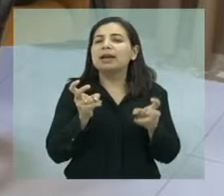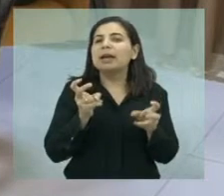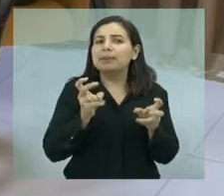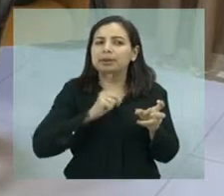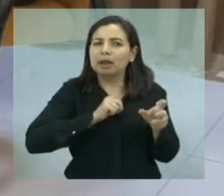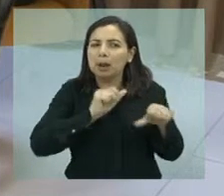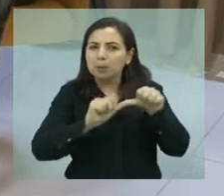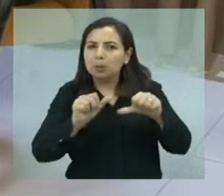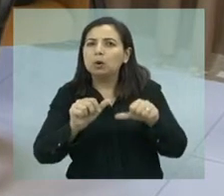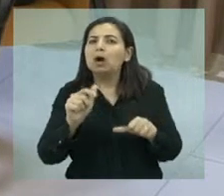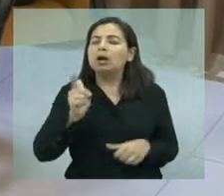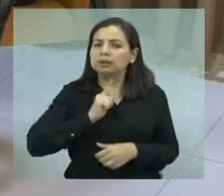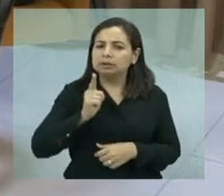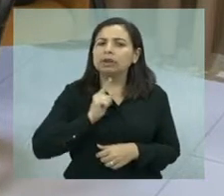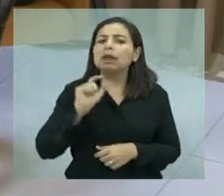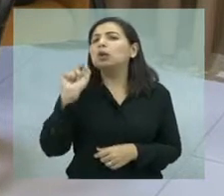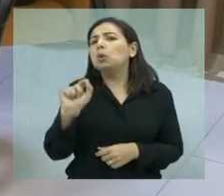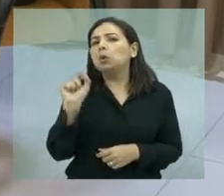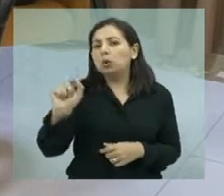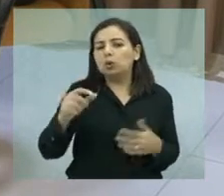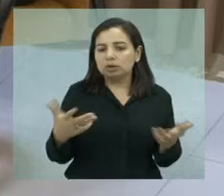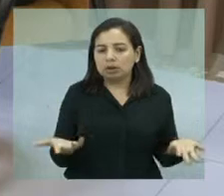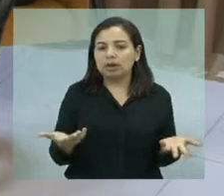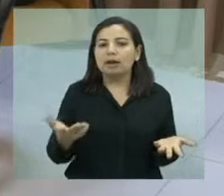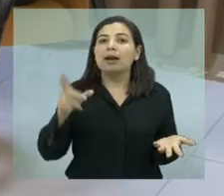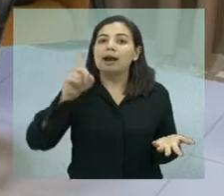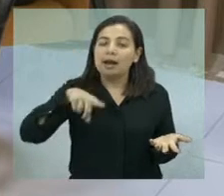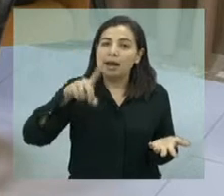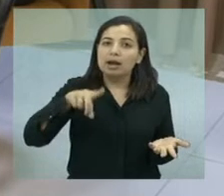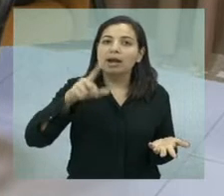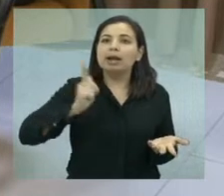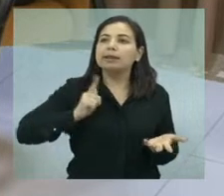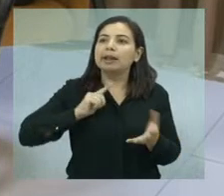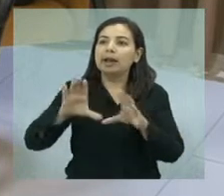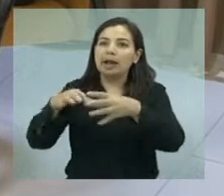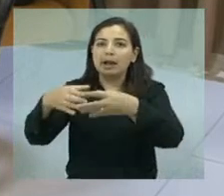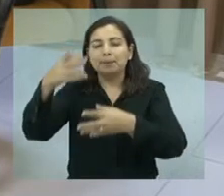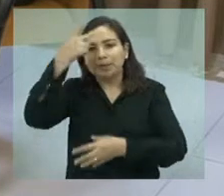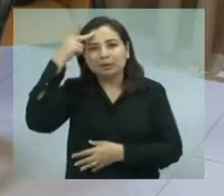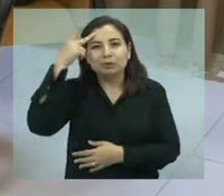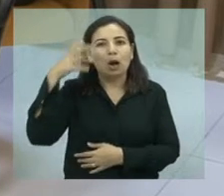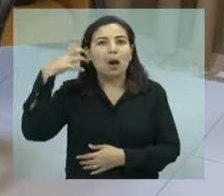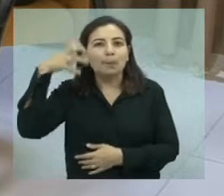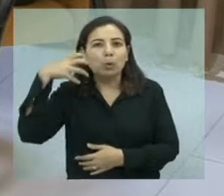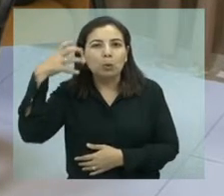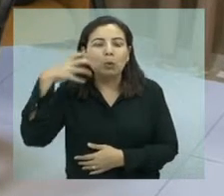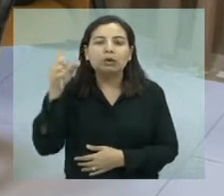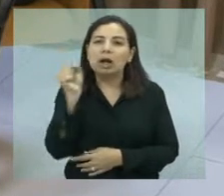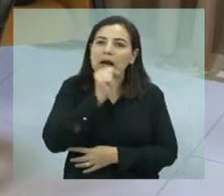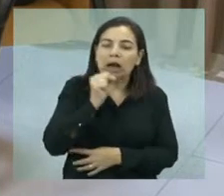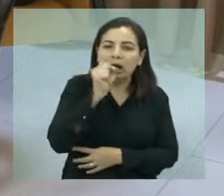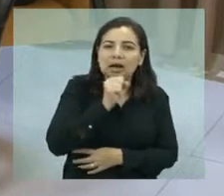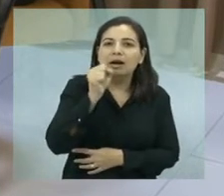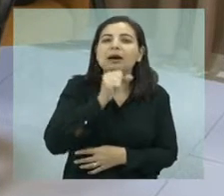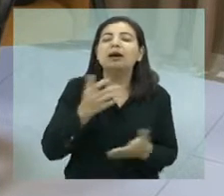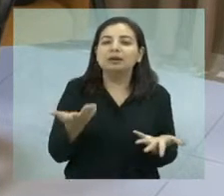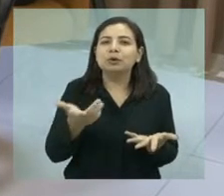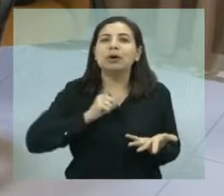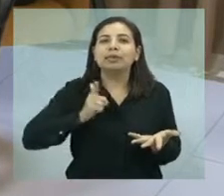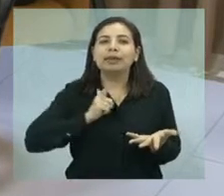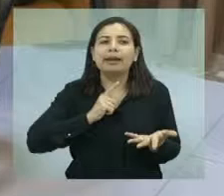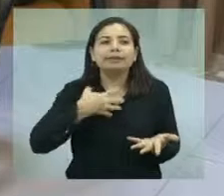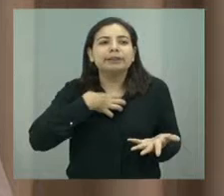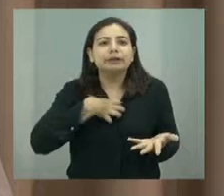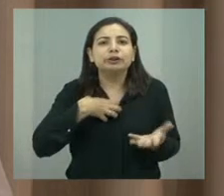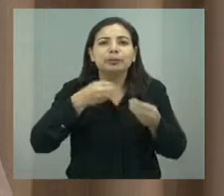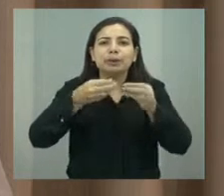ela veio e foi modificada até para que se atendesse principalmente uma categoria como a dos músicos, que por questões estavam se sentindo prejudicados,